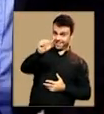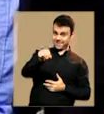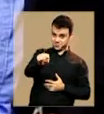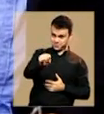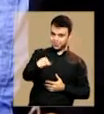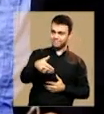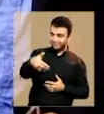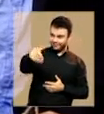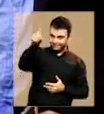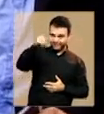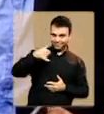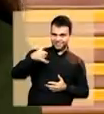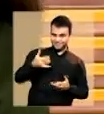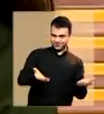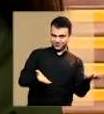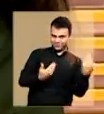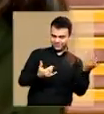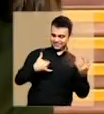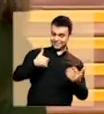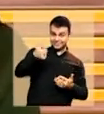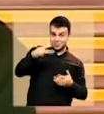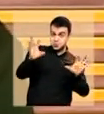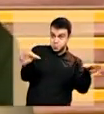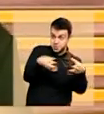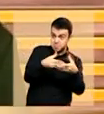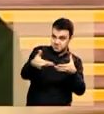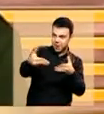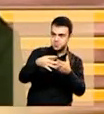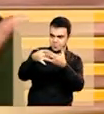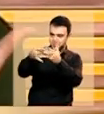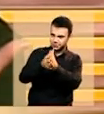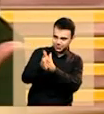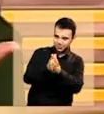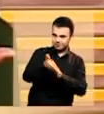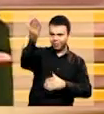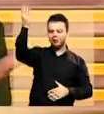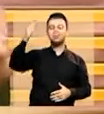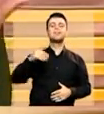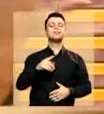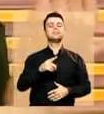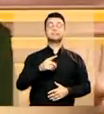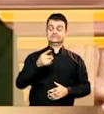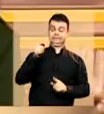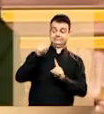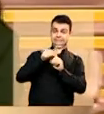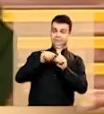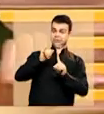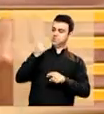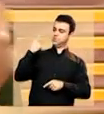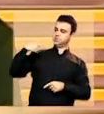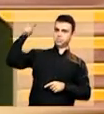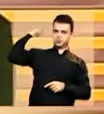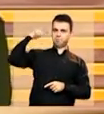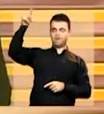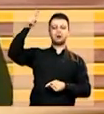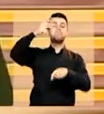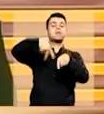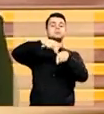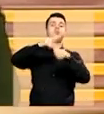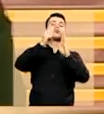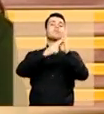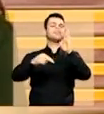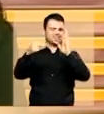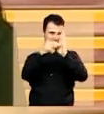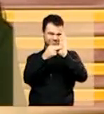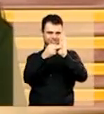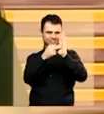essa galera de 13 anos. Com certeza. Em janeiro eu fui para Nova Zelândia com a galera que foi estudar lá e viver algumas aventuras